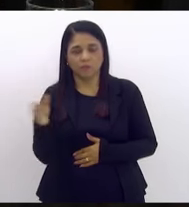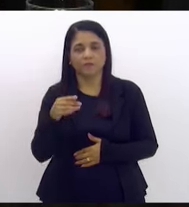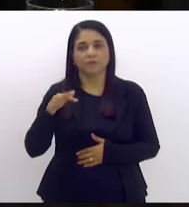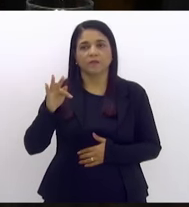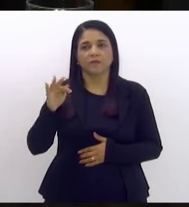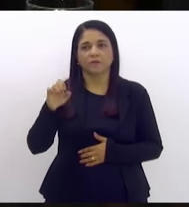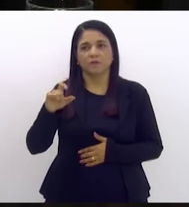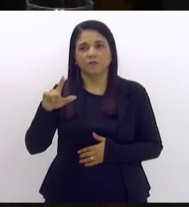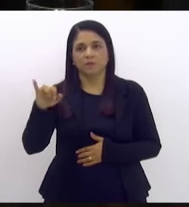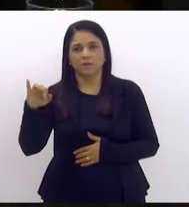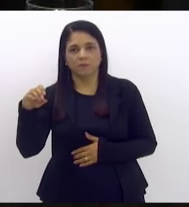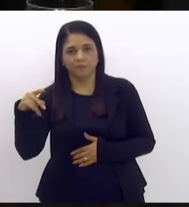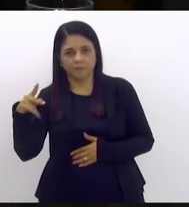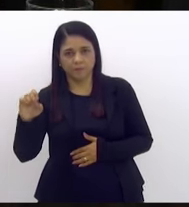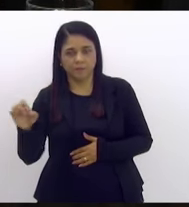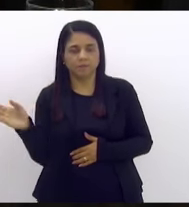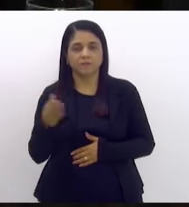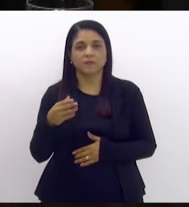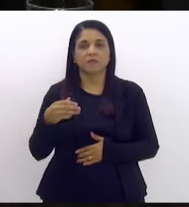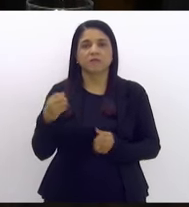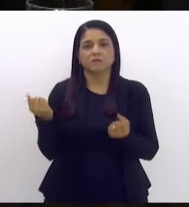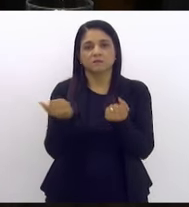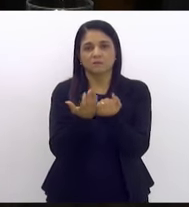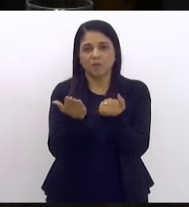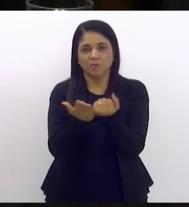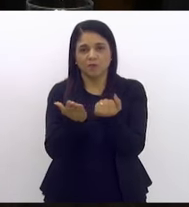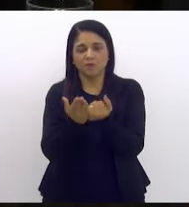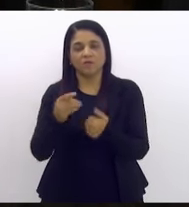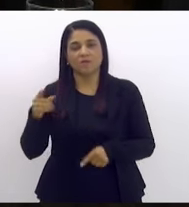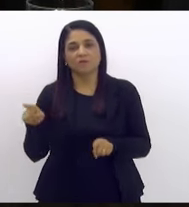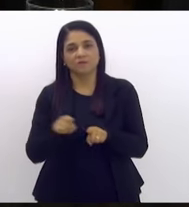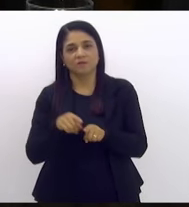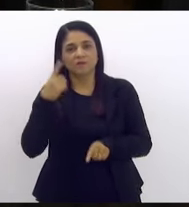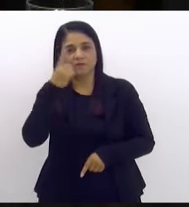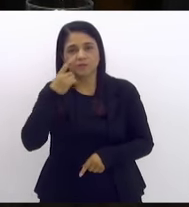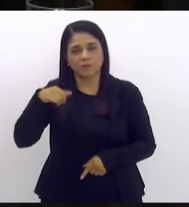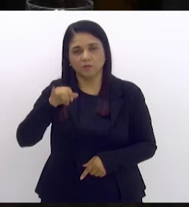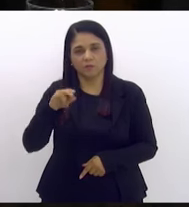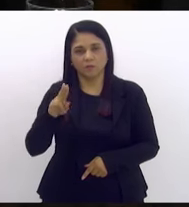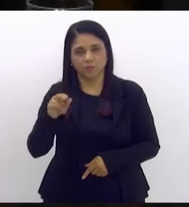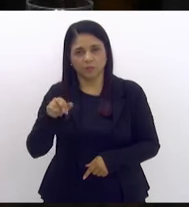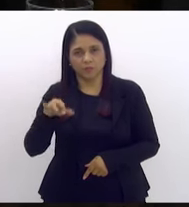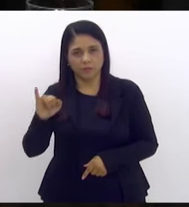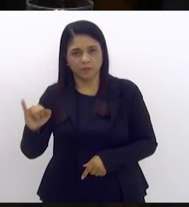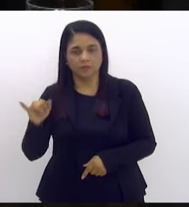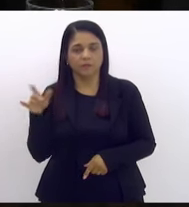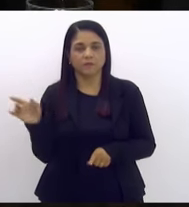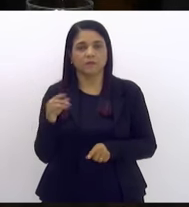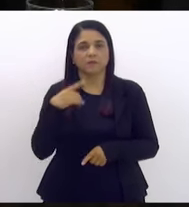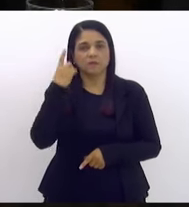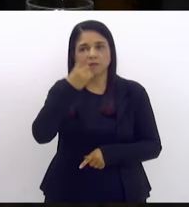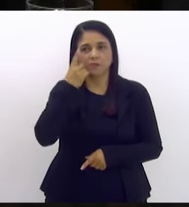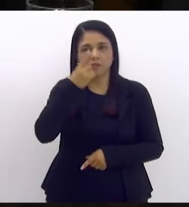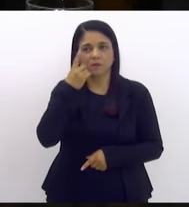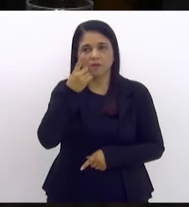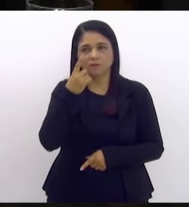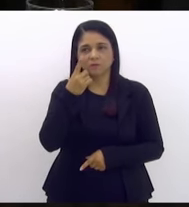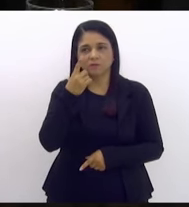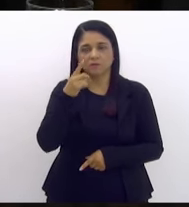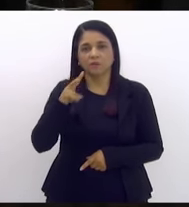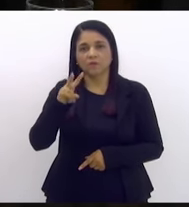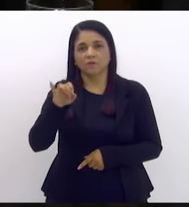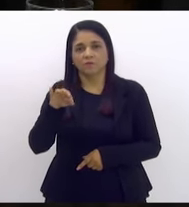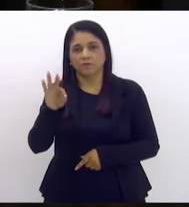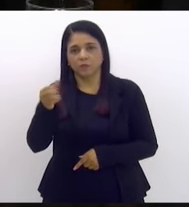Felipe Neto, deputado Samuel Malafaia, deputado Iuri, deputado